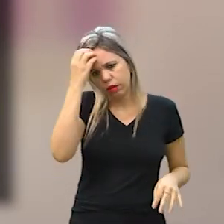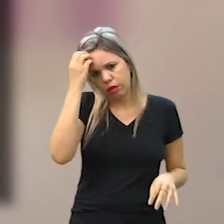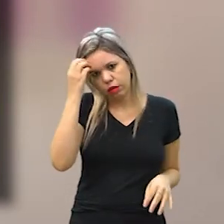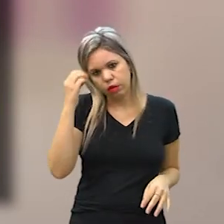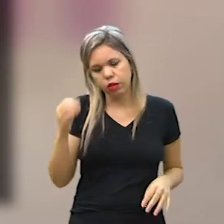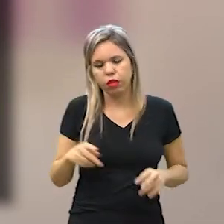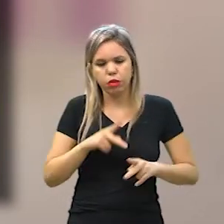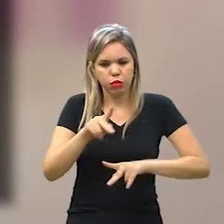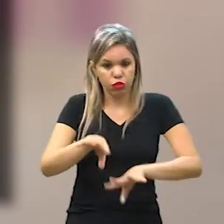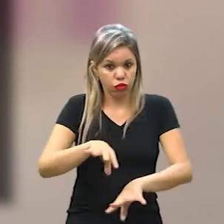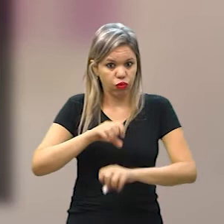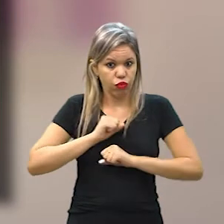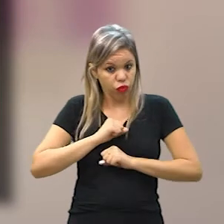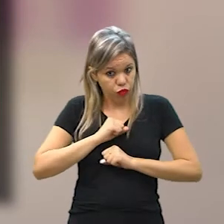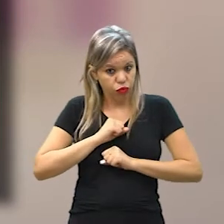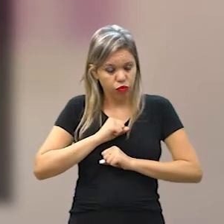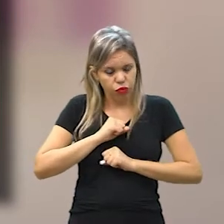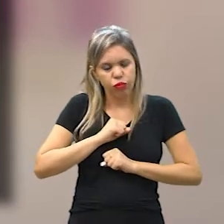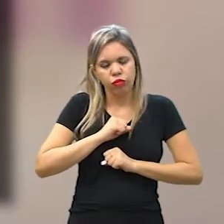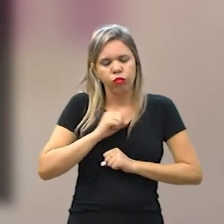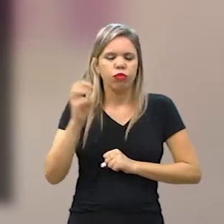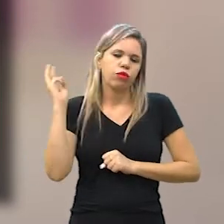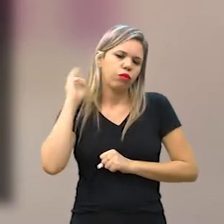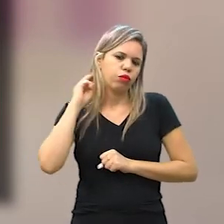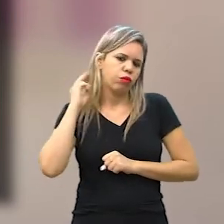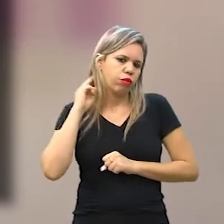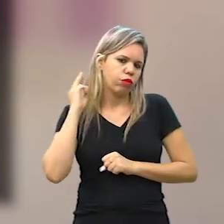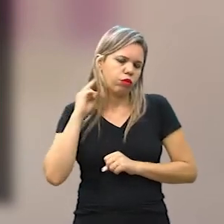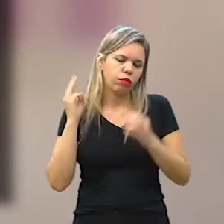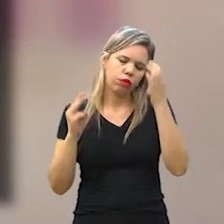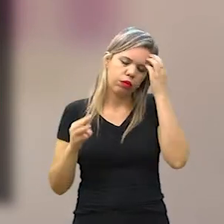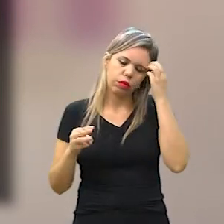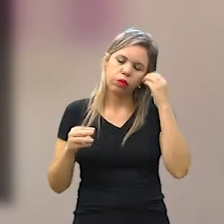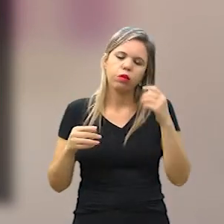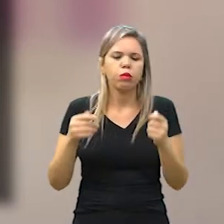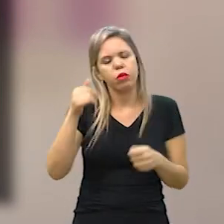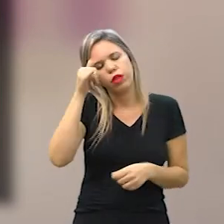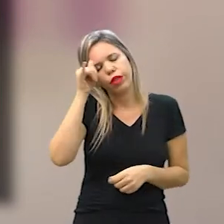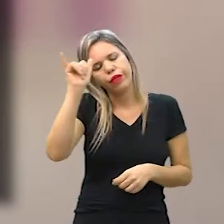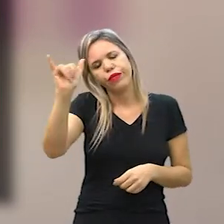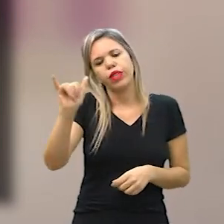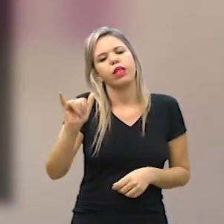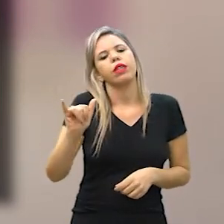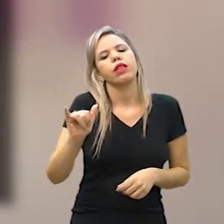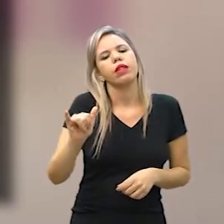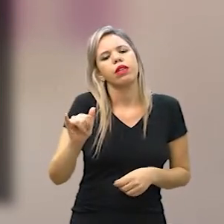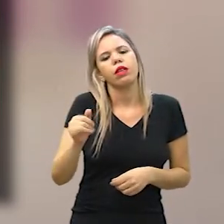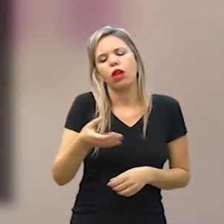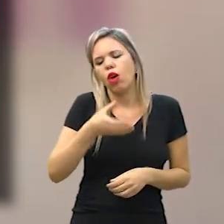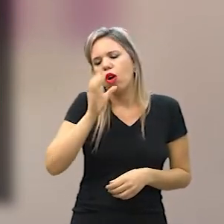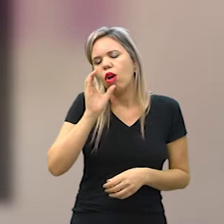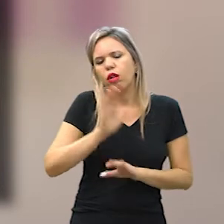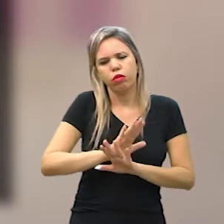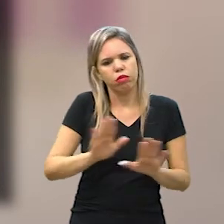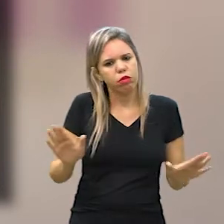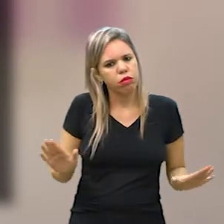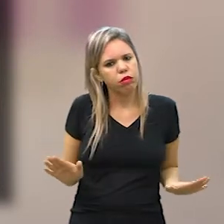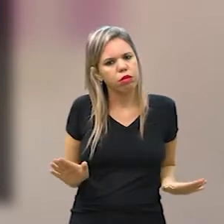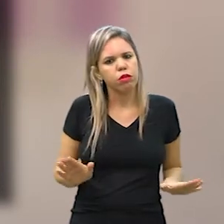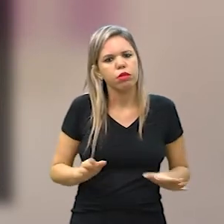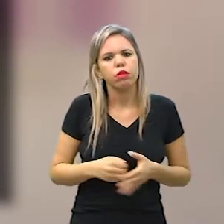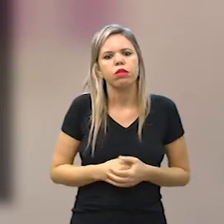adolescentes, que são os grandes portadores, né, são do meningococo, ele deve evitar compartilhar